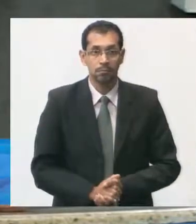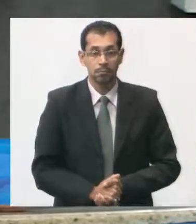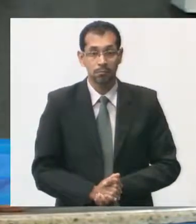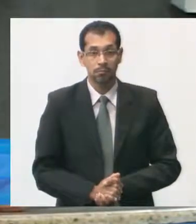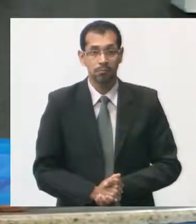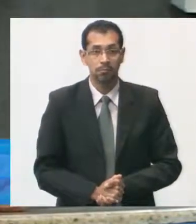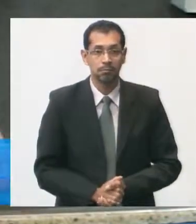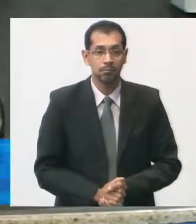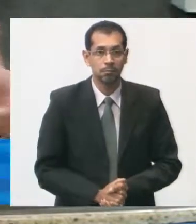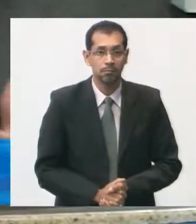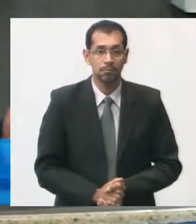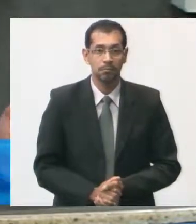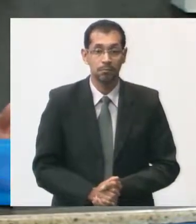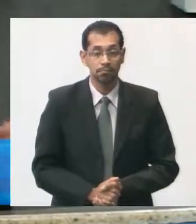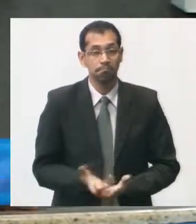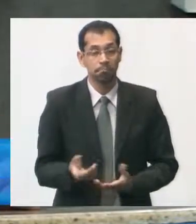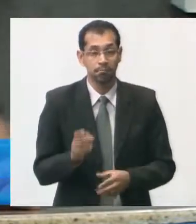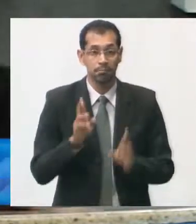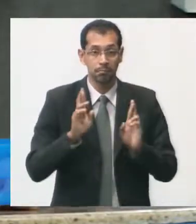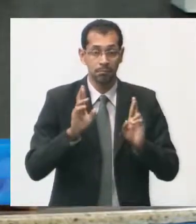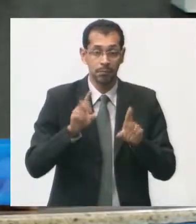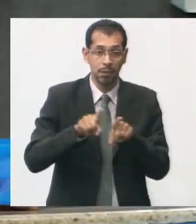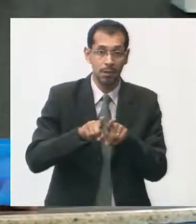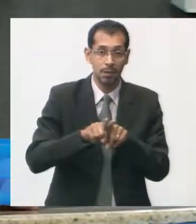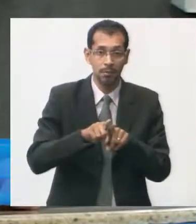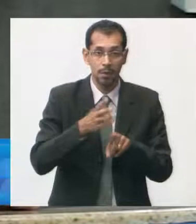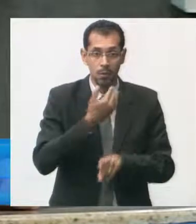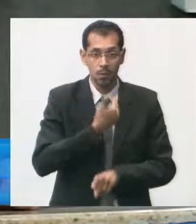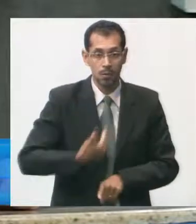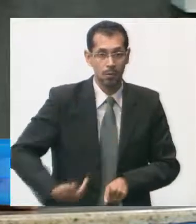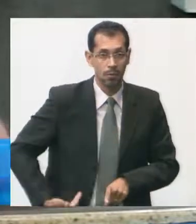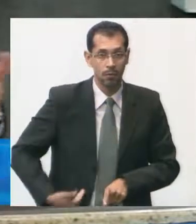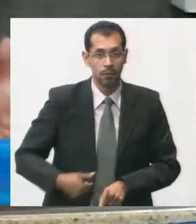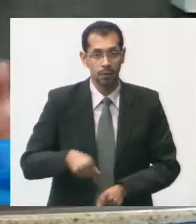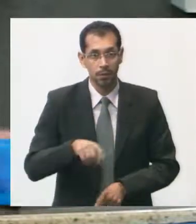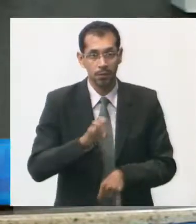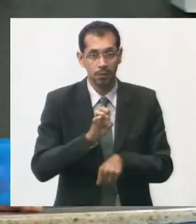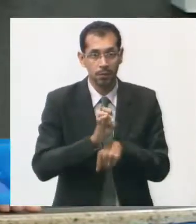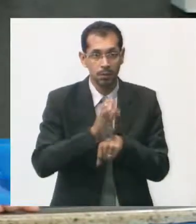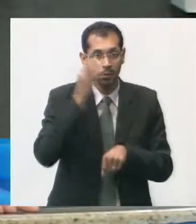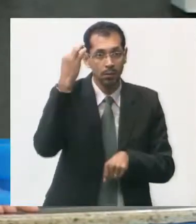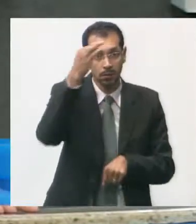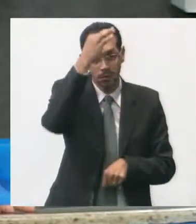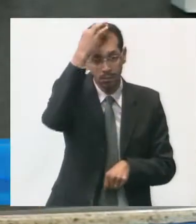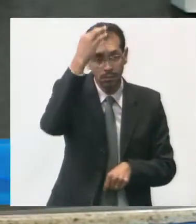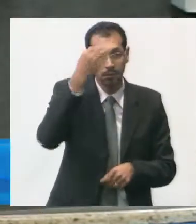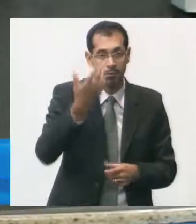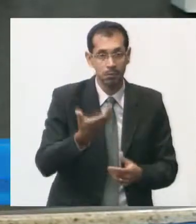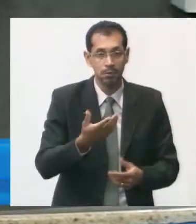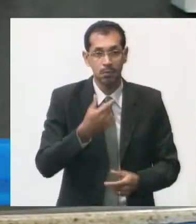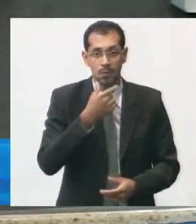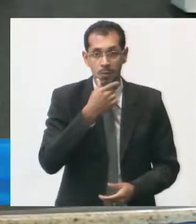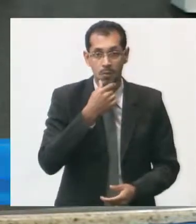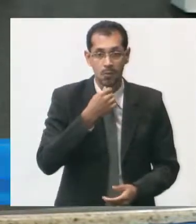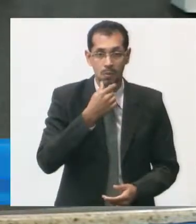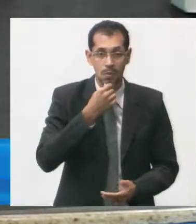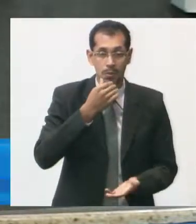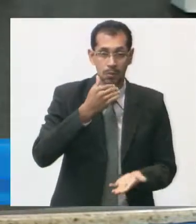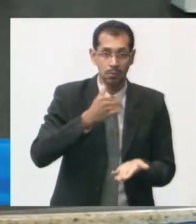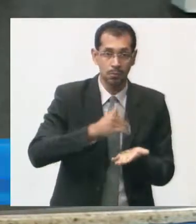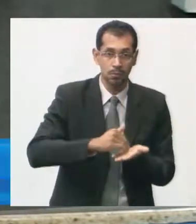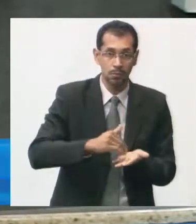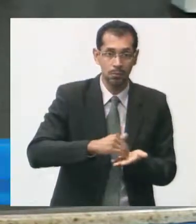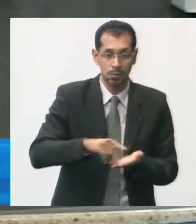cidade. Eu ainda espero que o governo possa, e o Fábio Damasceno, competente secretário